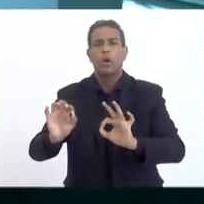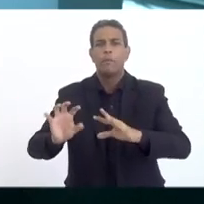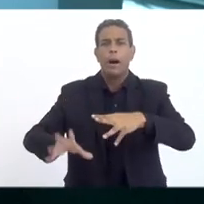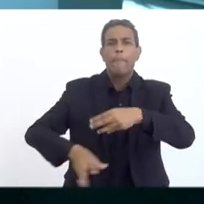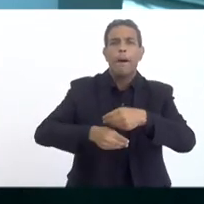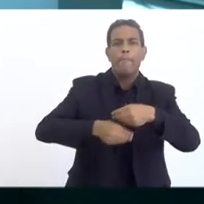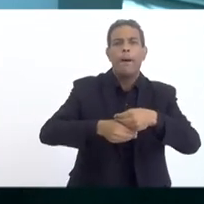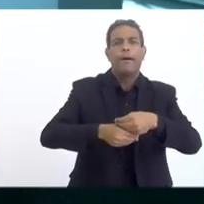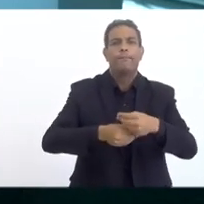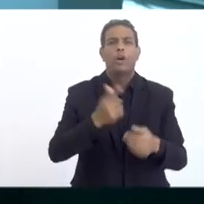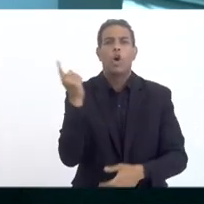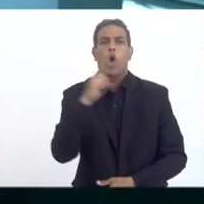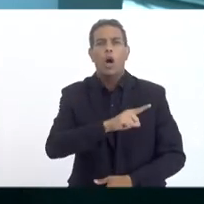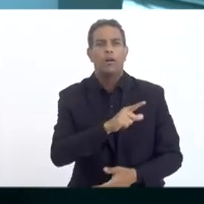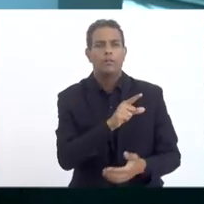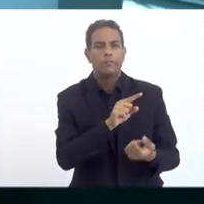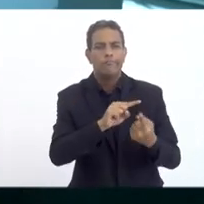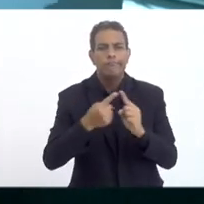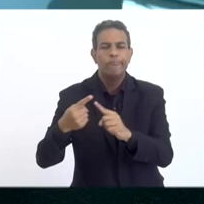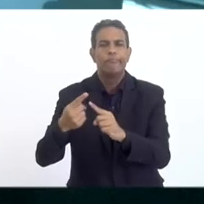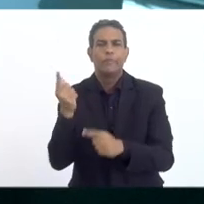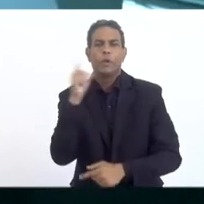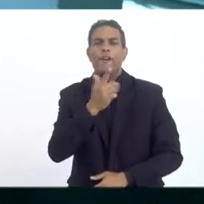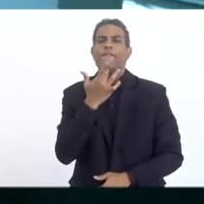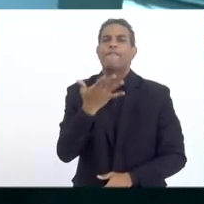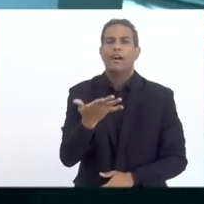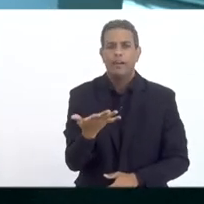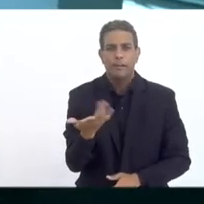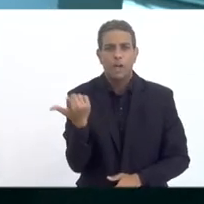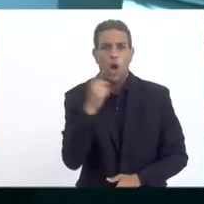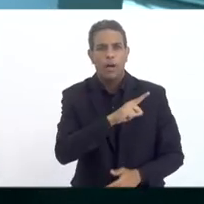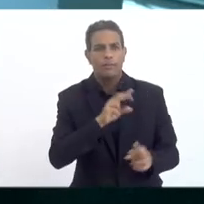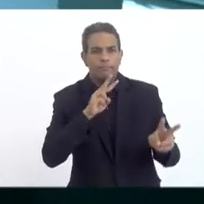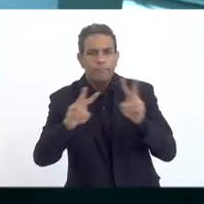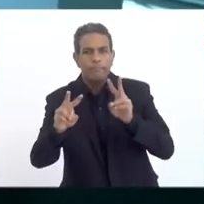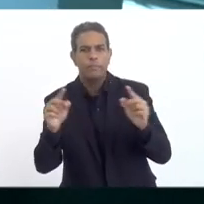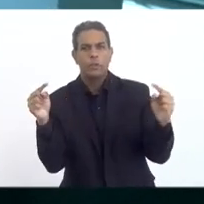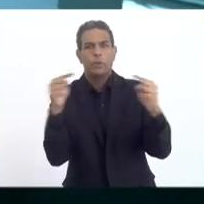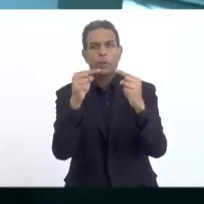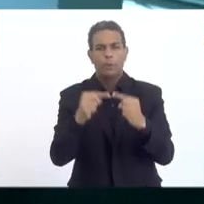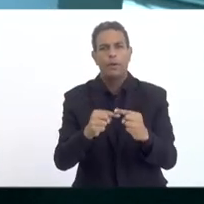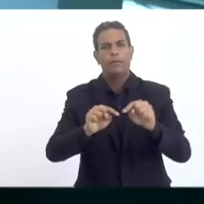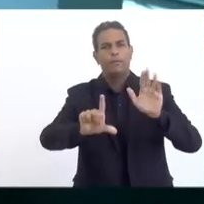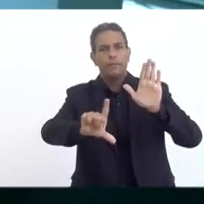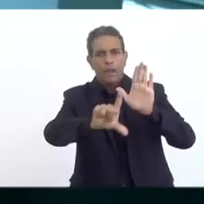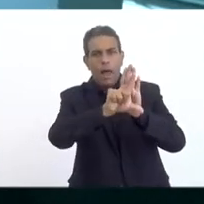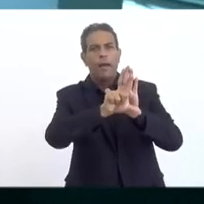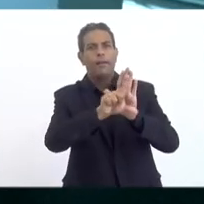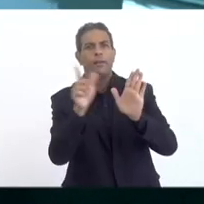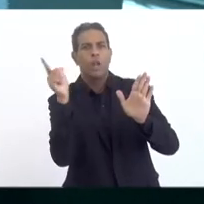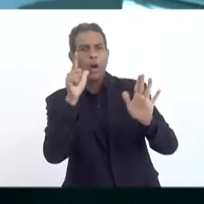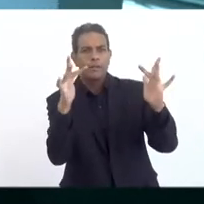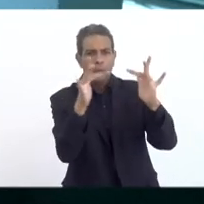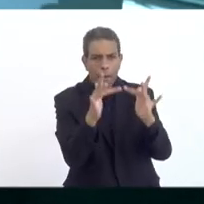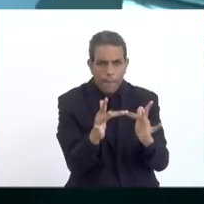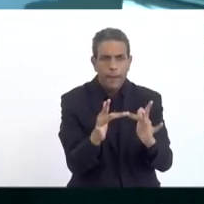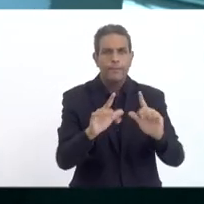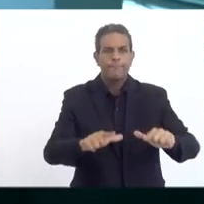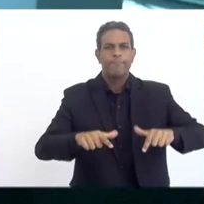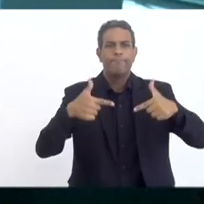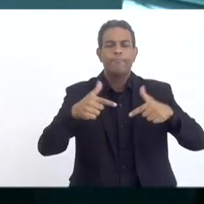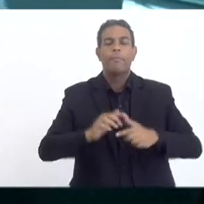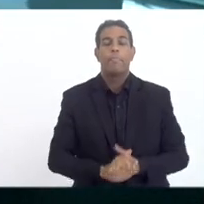promoções, diminuindo o interstício e facilitando a interpretação da lei por parte dos órgãos de gestão de